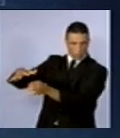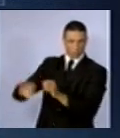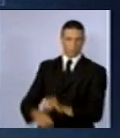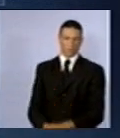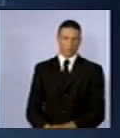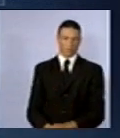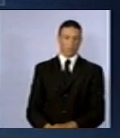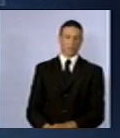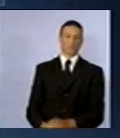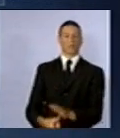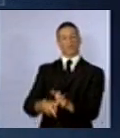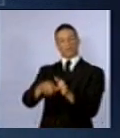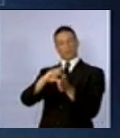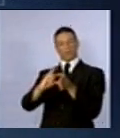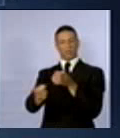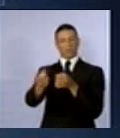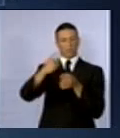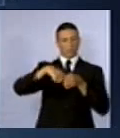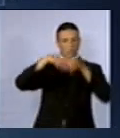E a gente volta a citar